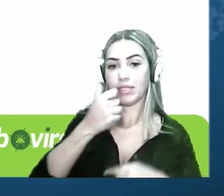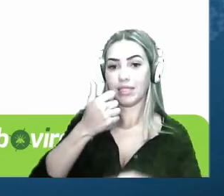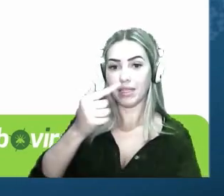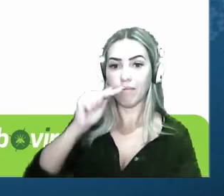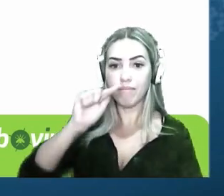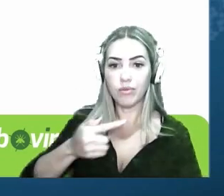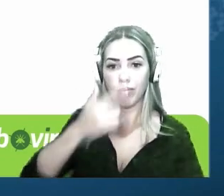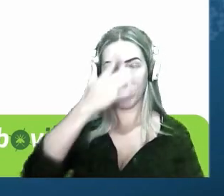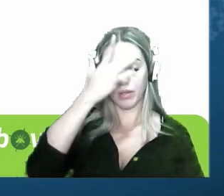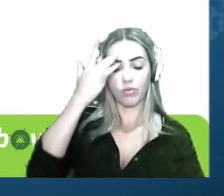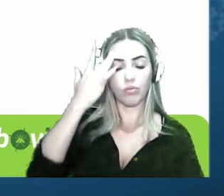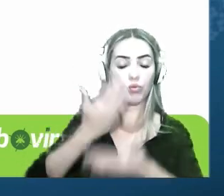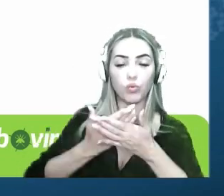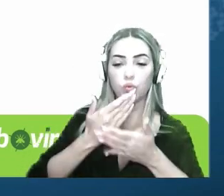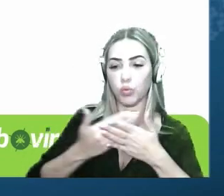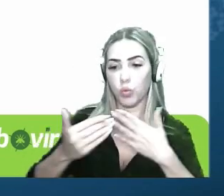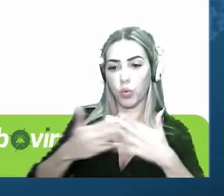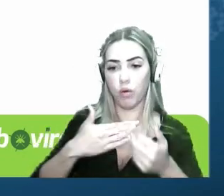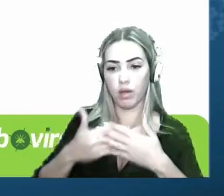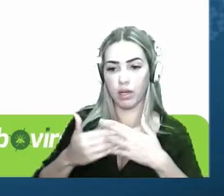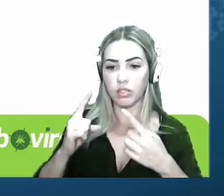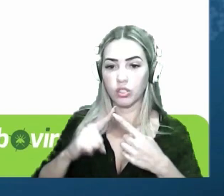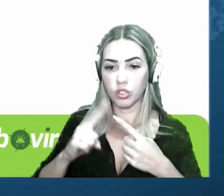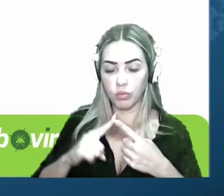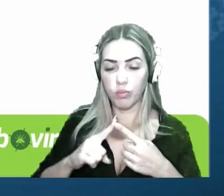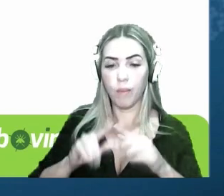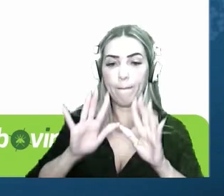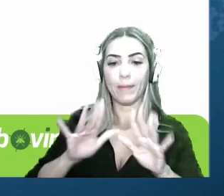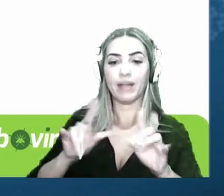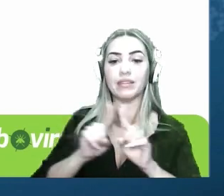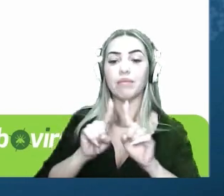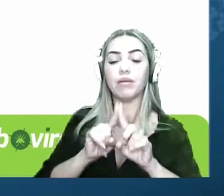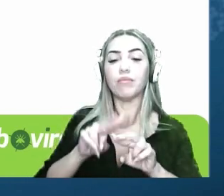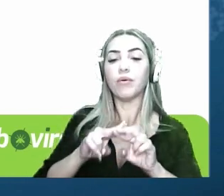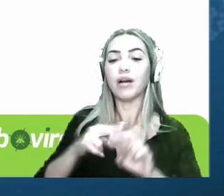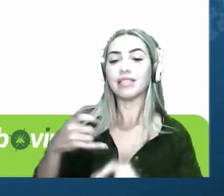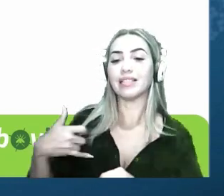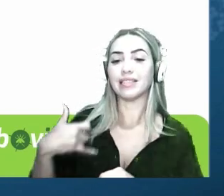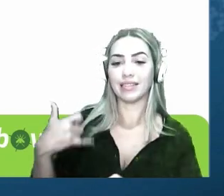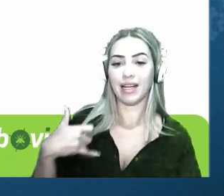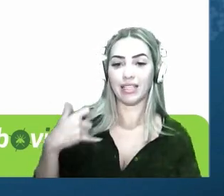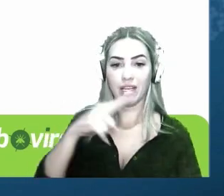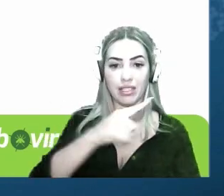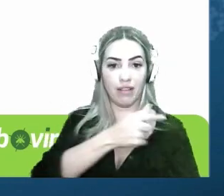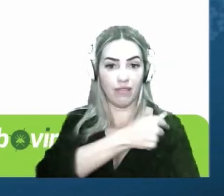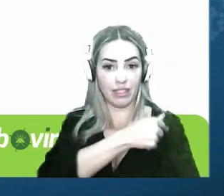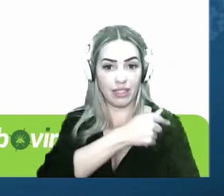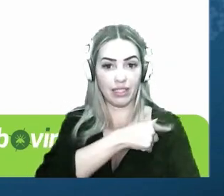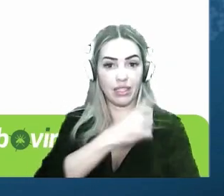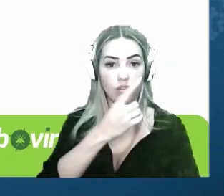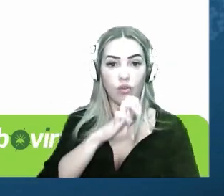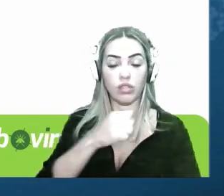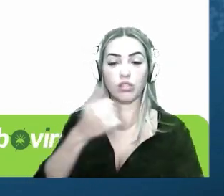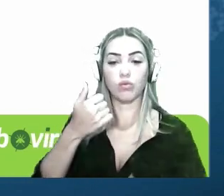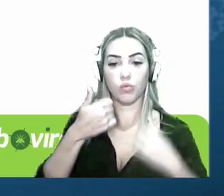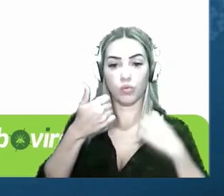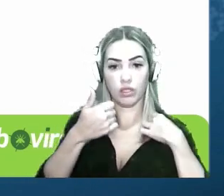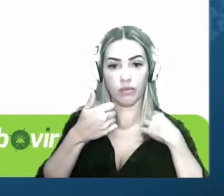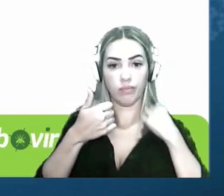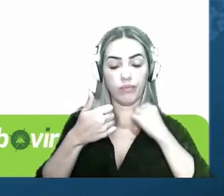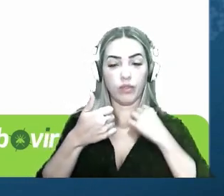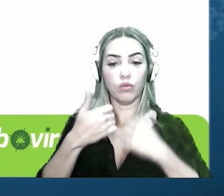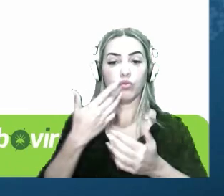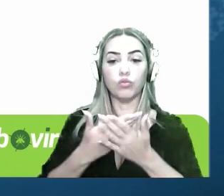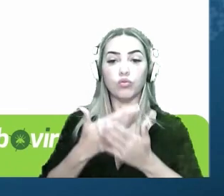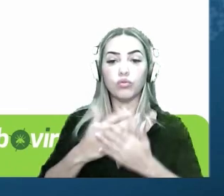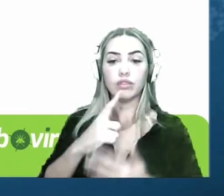qualquer forma, mas também teve uma questão da idade. Né? Então, essa é uma vacina de dose única, num estudo que a gente incluiu participantes de 2